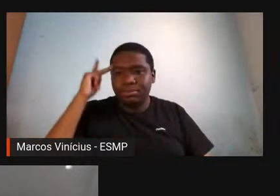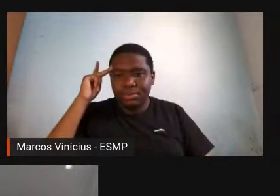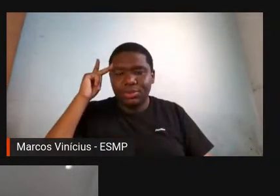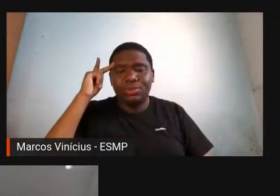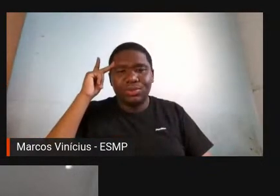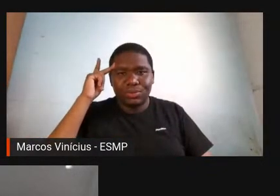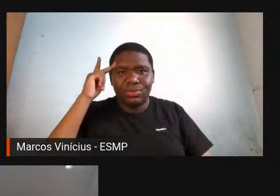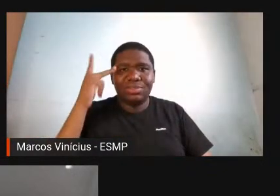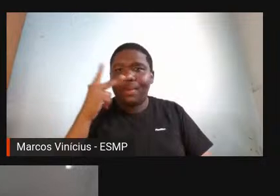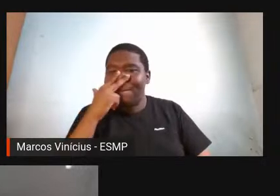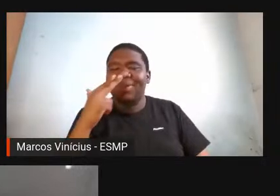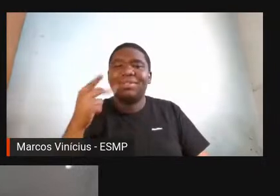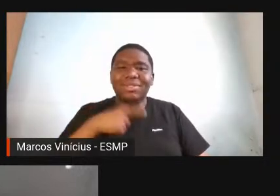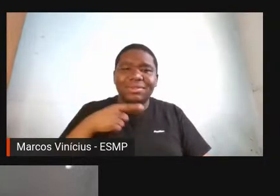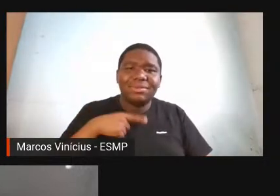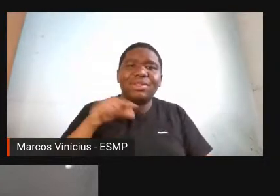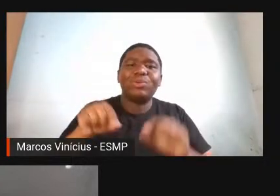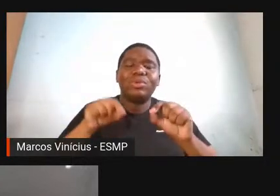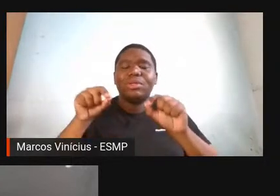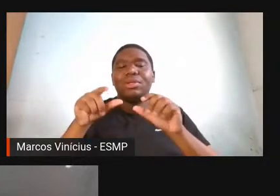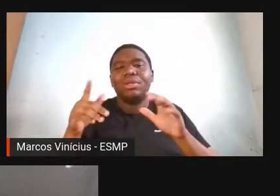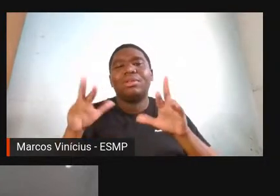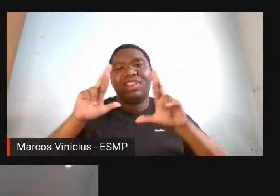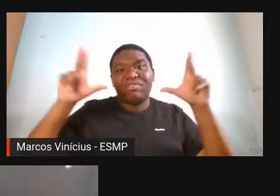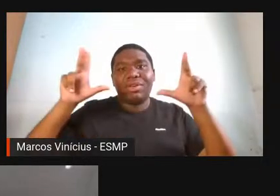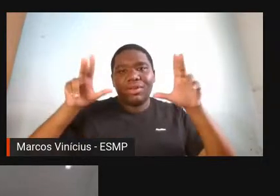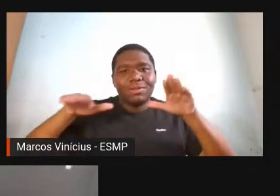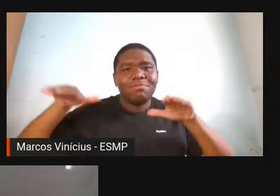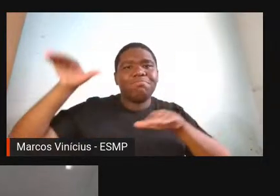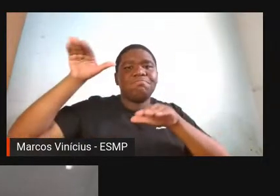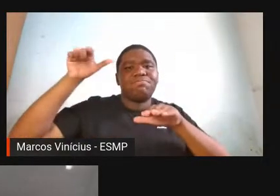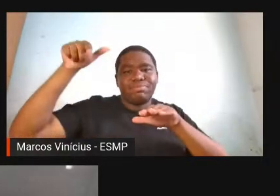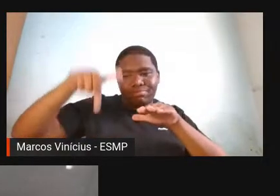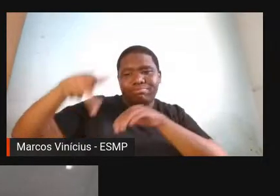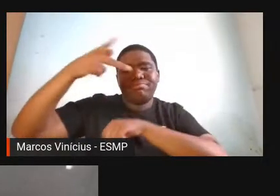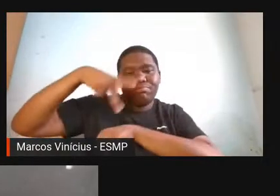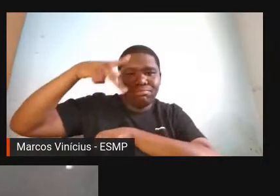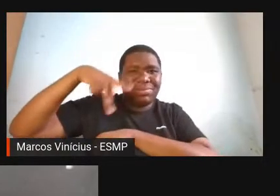aprofundam-se desigualdades nesse país, sobretudo nesse contexto